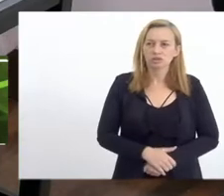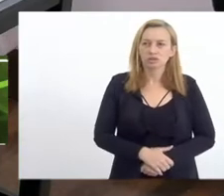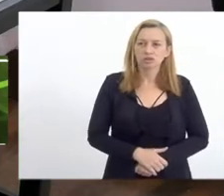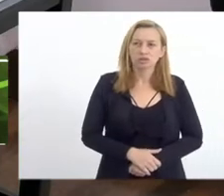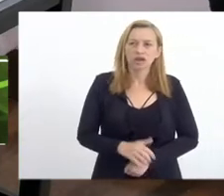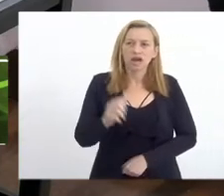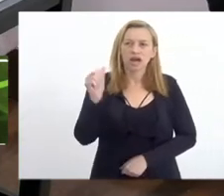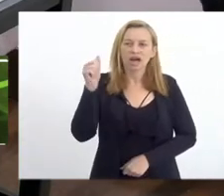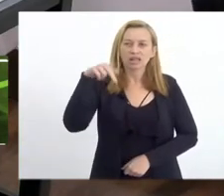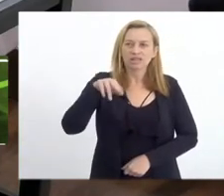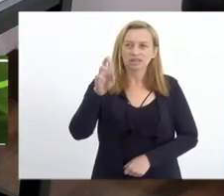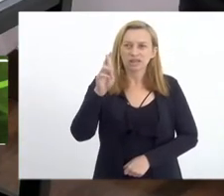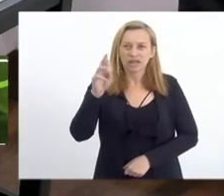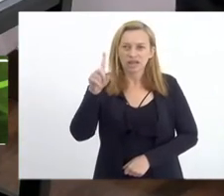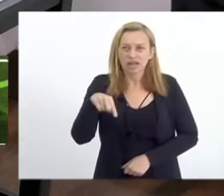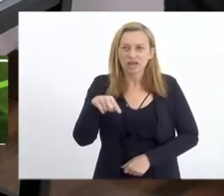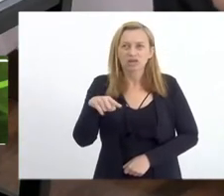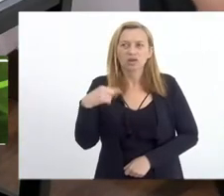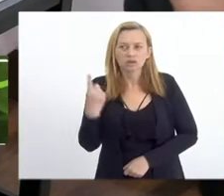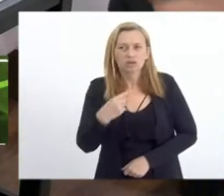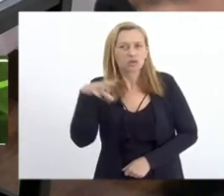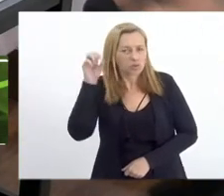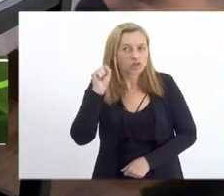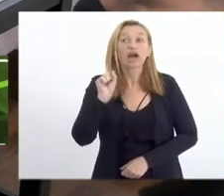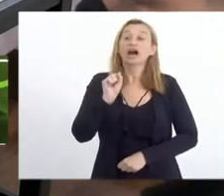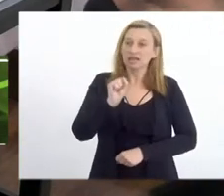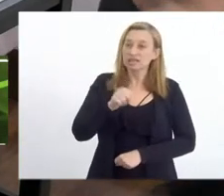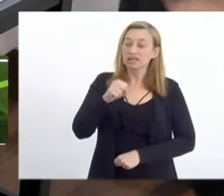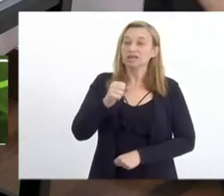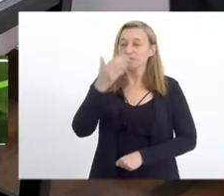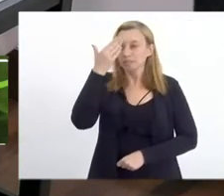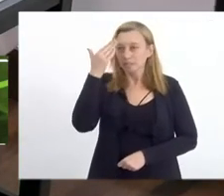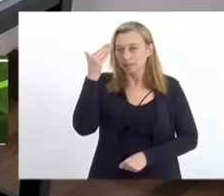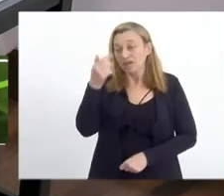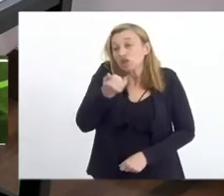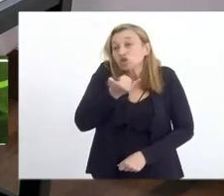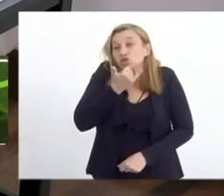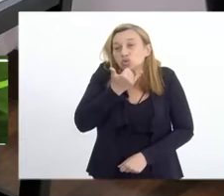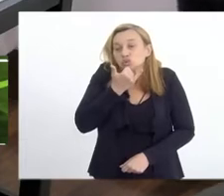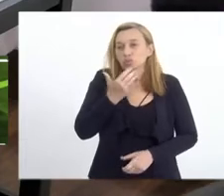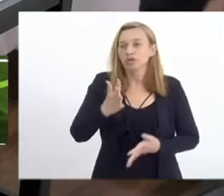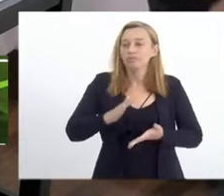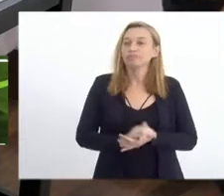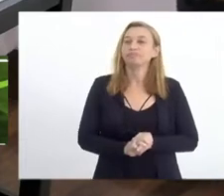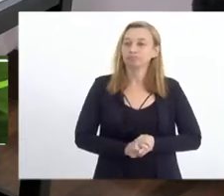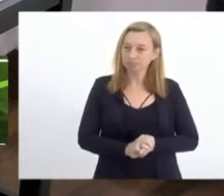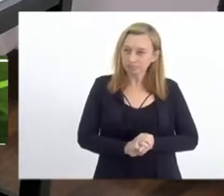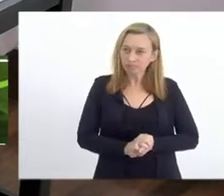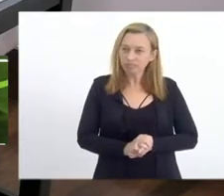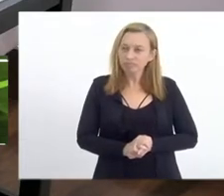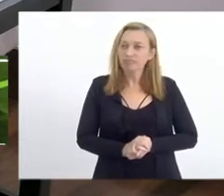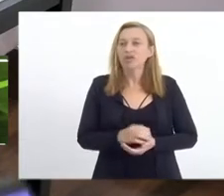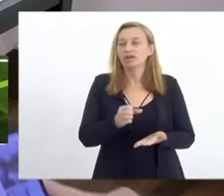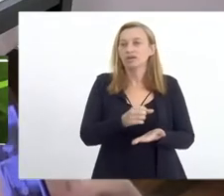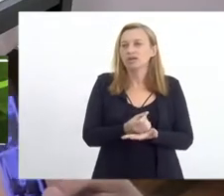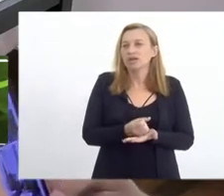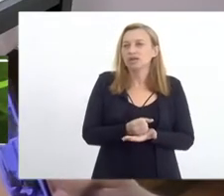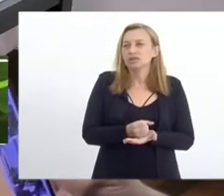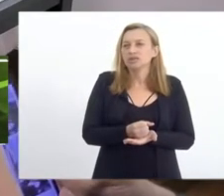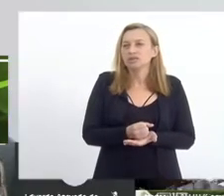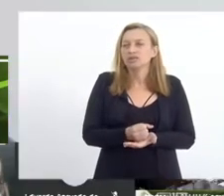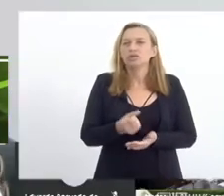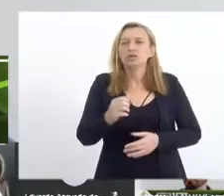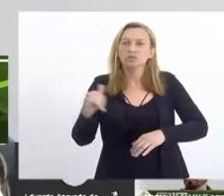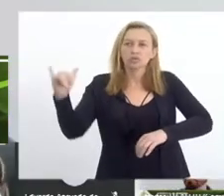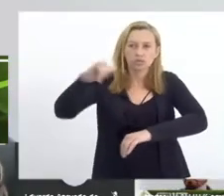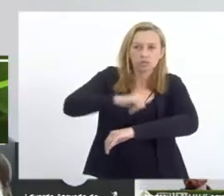André, nós estamos te ouvindo. Ah, sim. Achei que tinha cortado. Desculpa. Então, é basicamente isso, gente. O aeroporto de